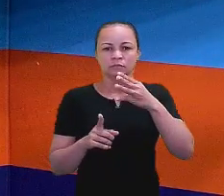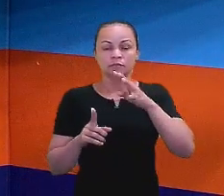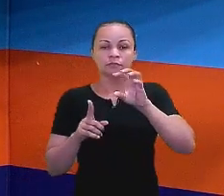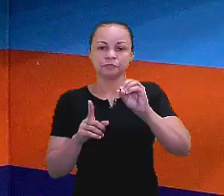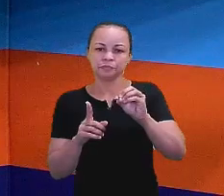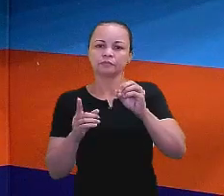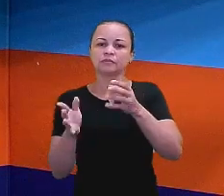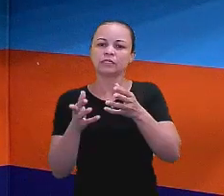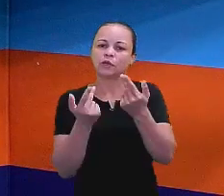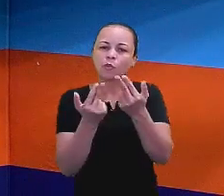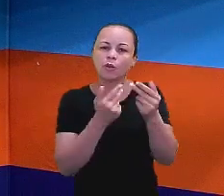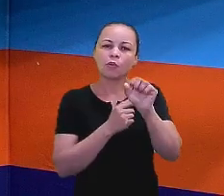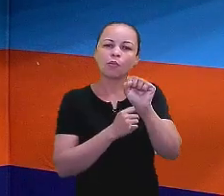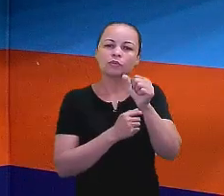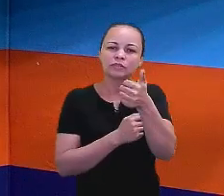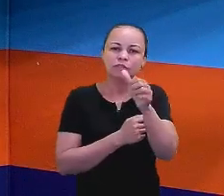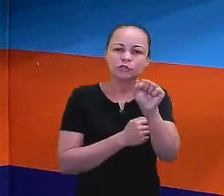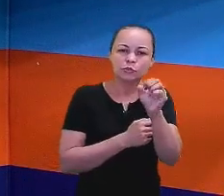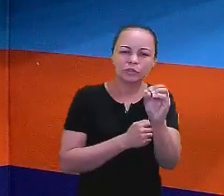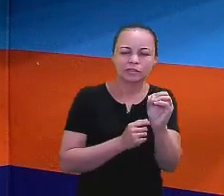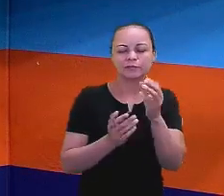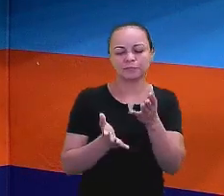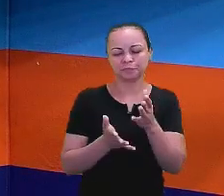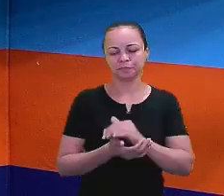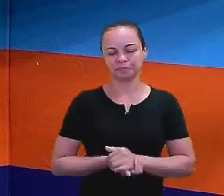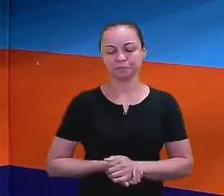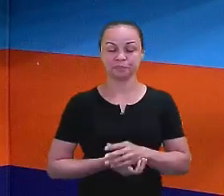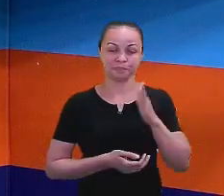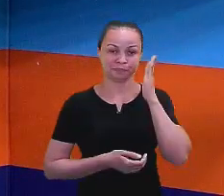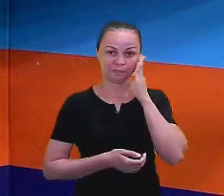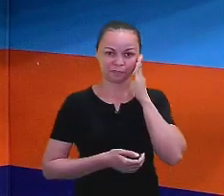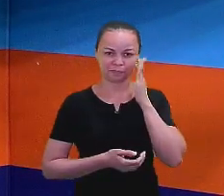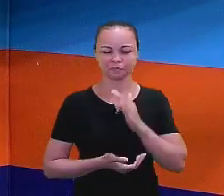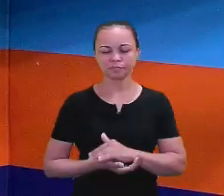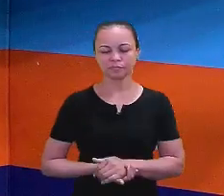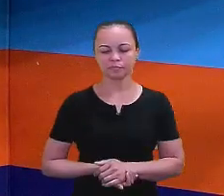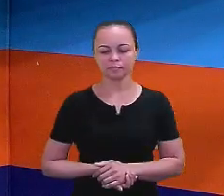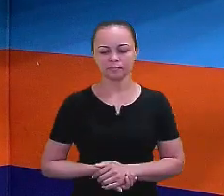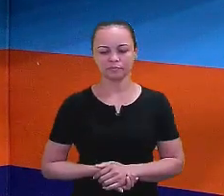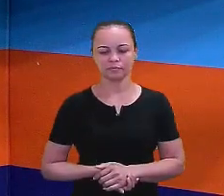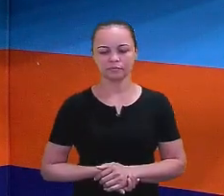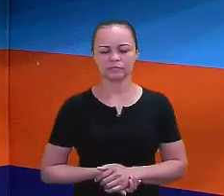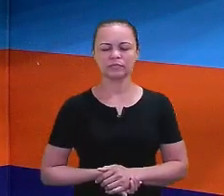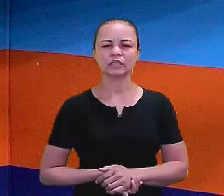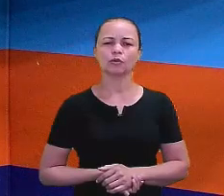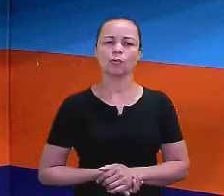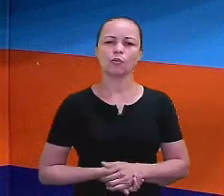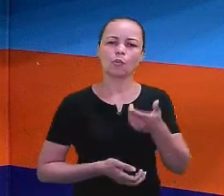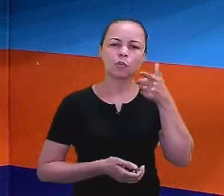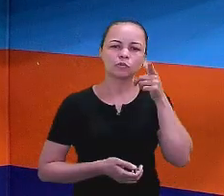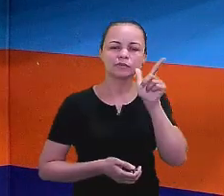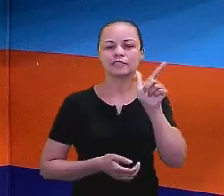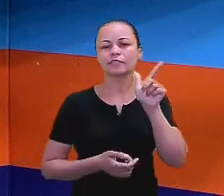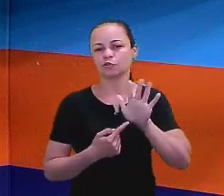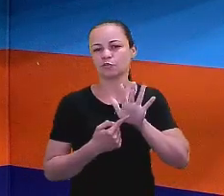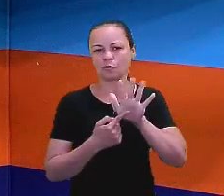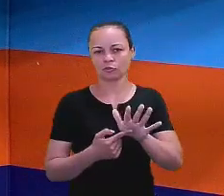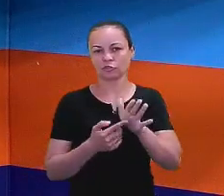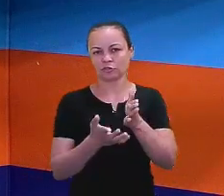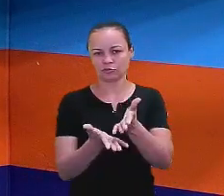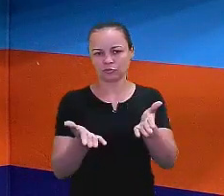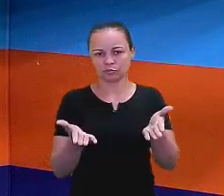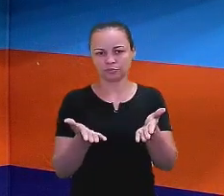deu 180. Beleza? Deu para entender? Então, o que a gente conseguiu trazer hoje aqui, né,